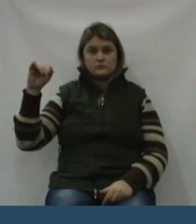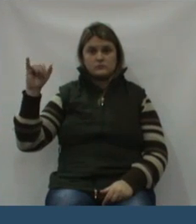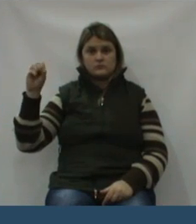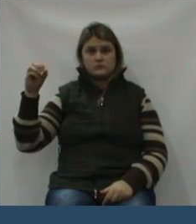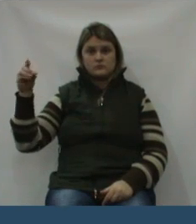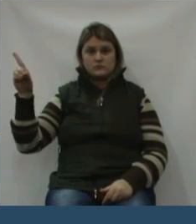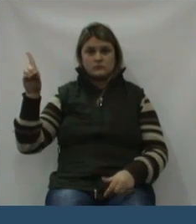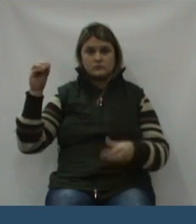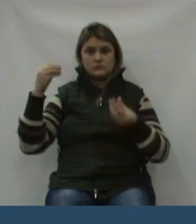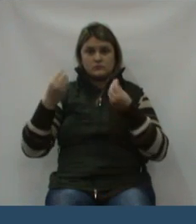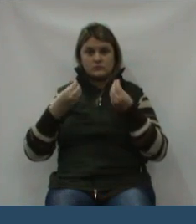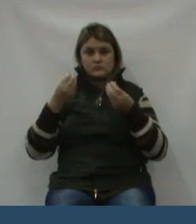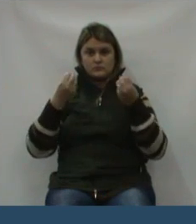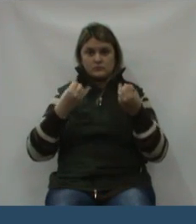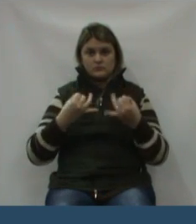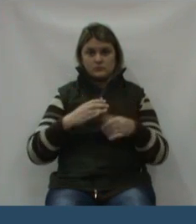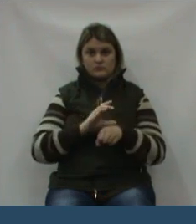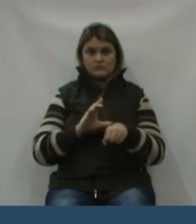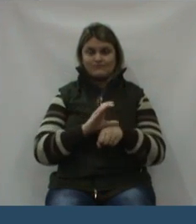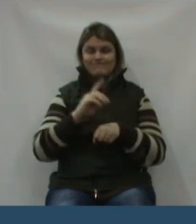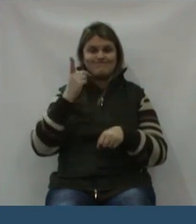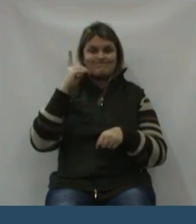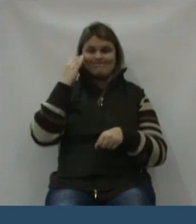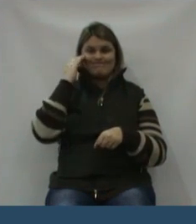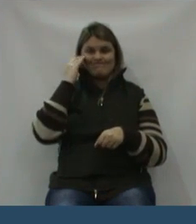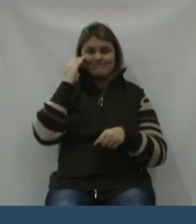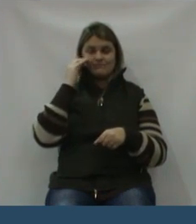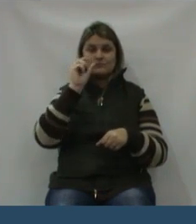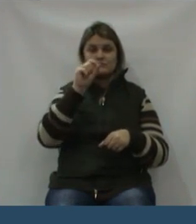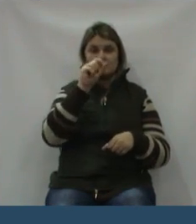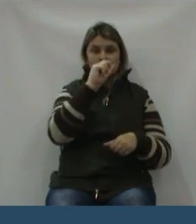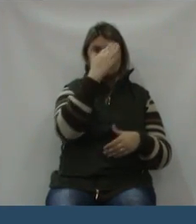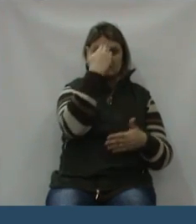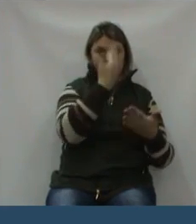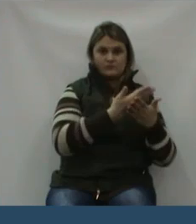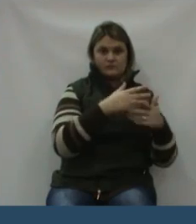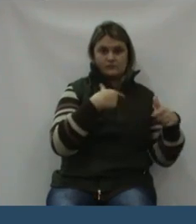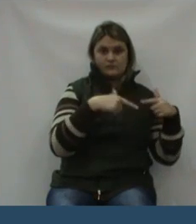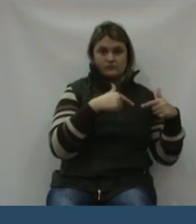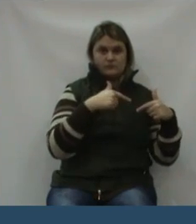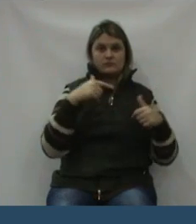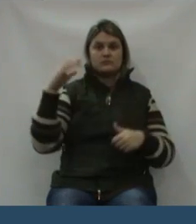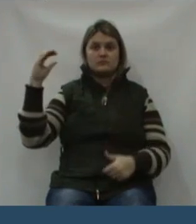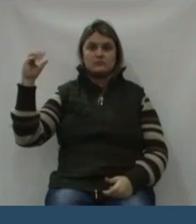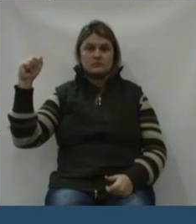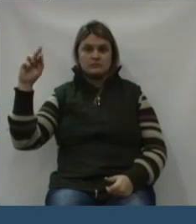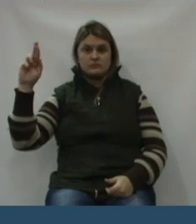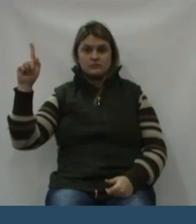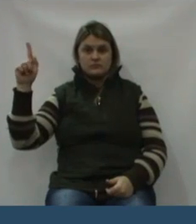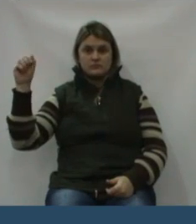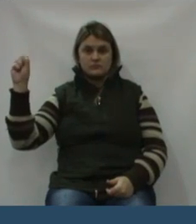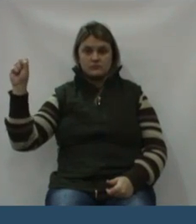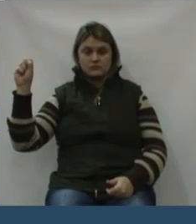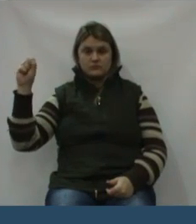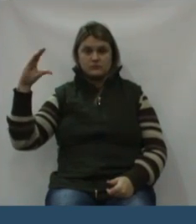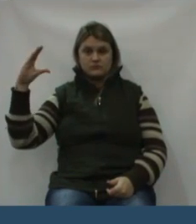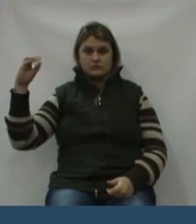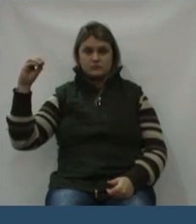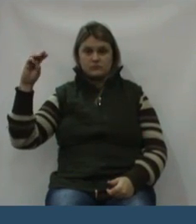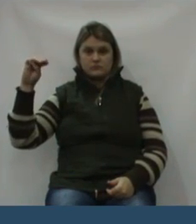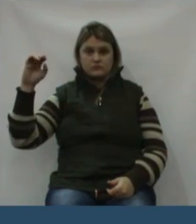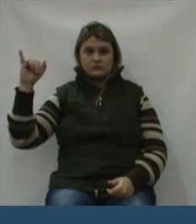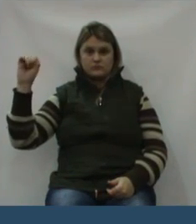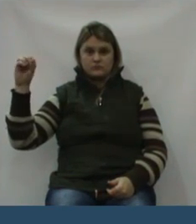explicado na Constituição, não podemos confundir função de confiança e cargos em comissão. Cargos em